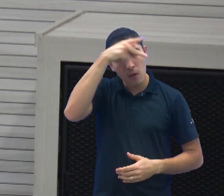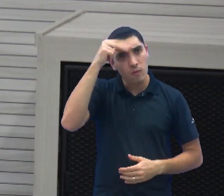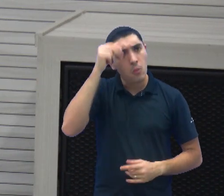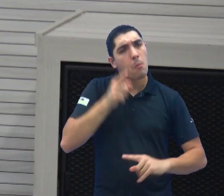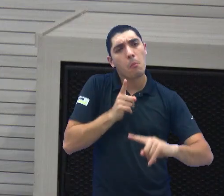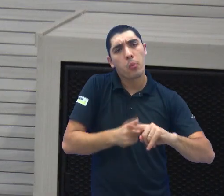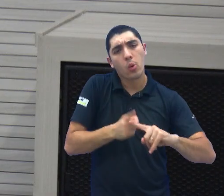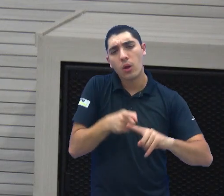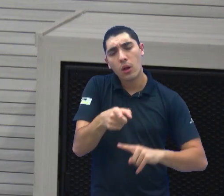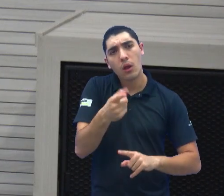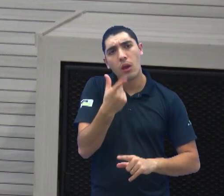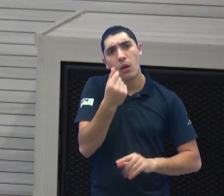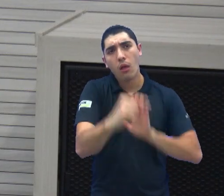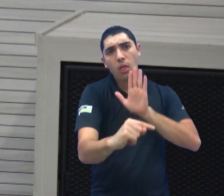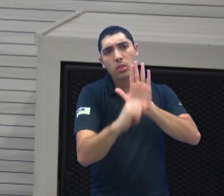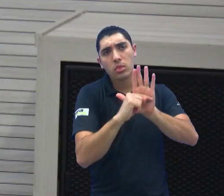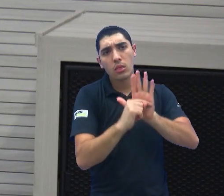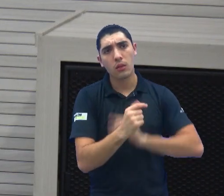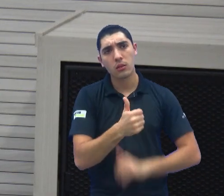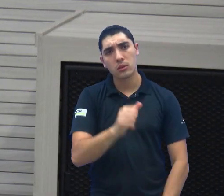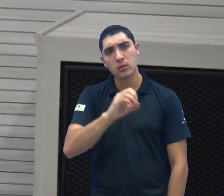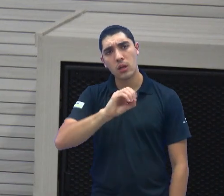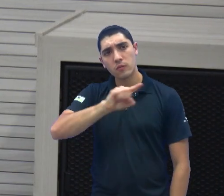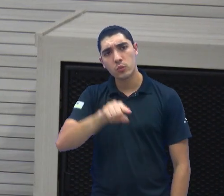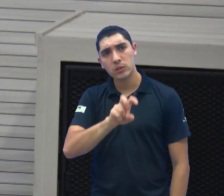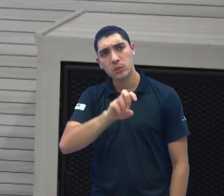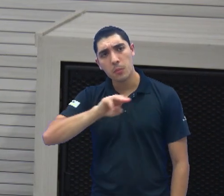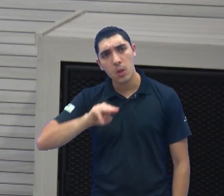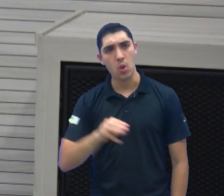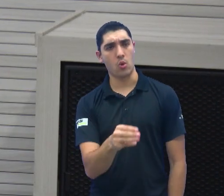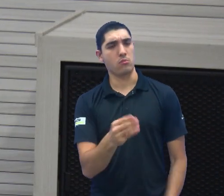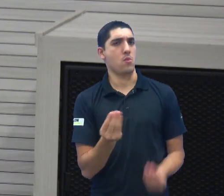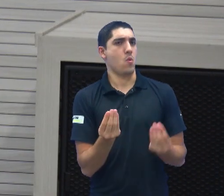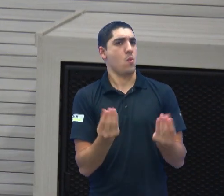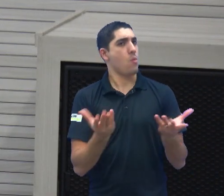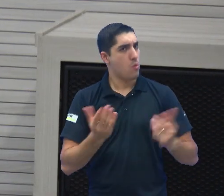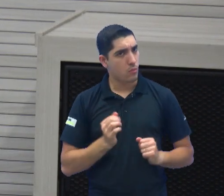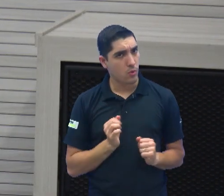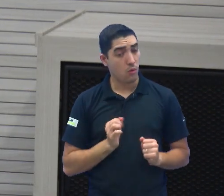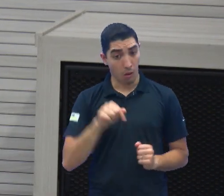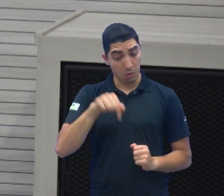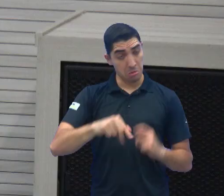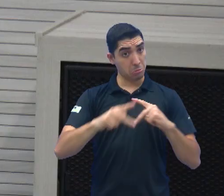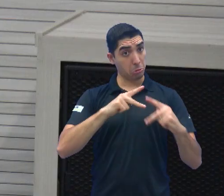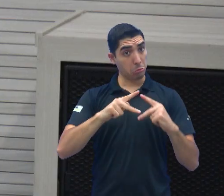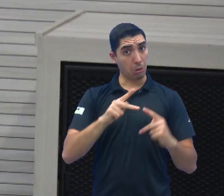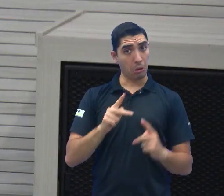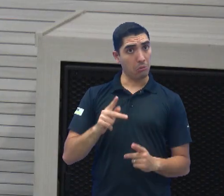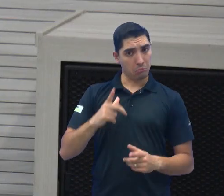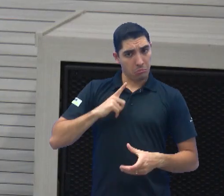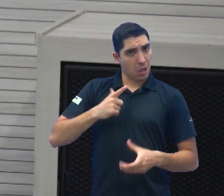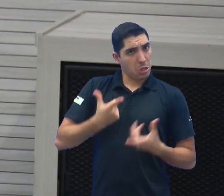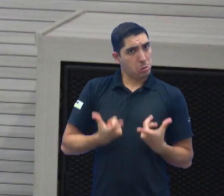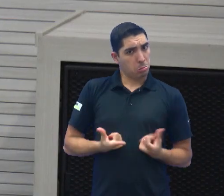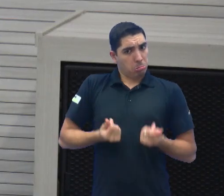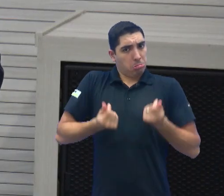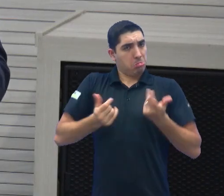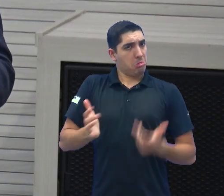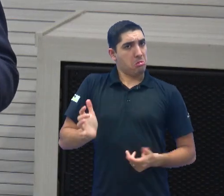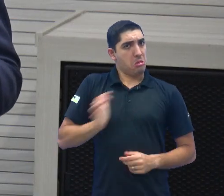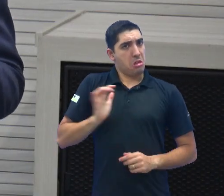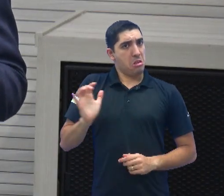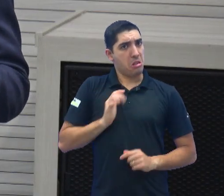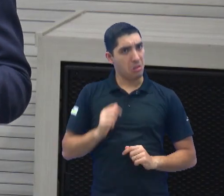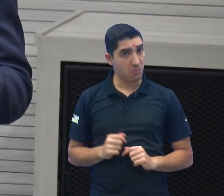resultado negativo da Urban na nossa cidade, porque uma cidade próspera, que nem São José dos Campos, uma cidade rica, que o